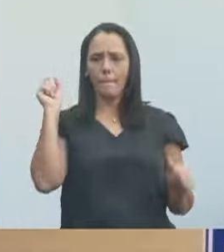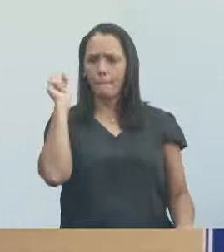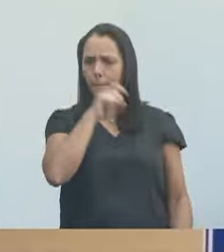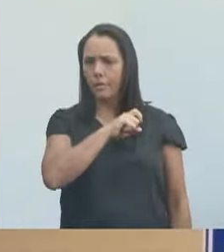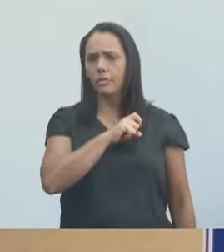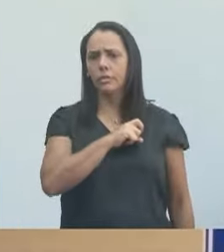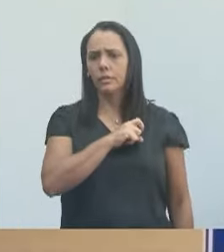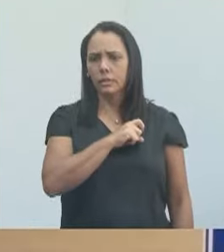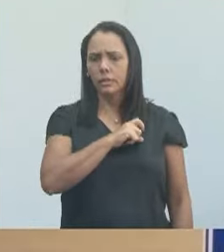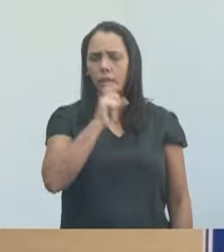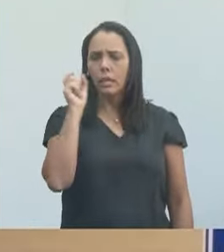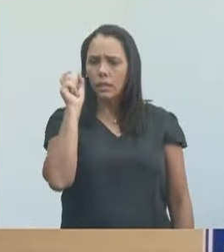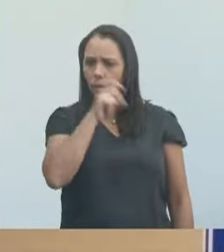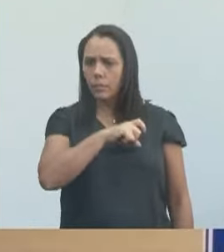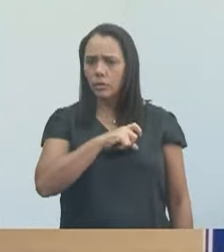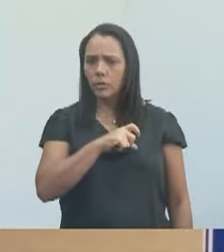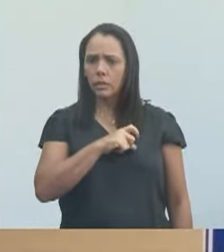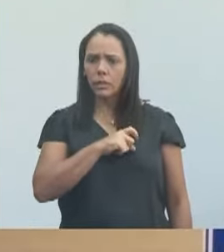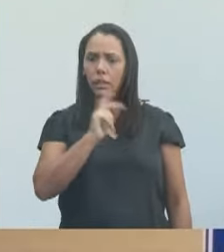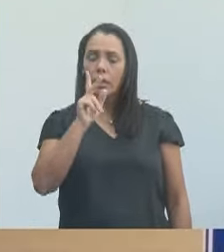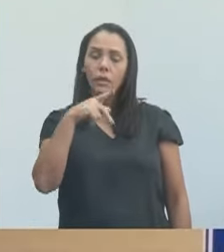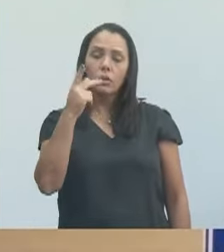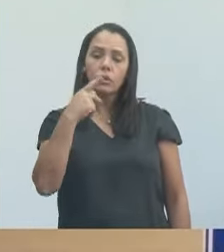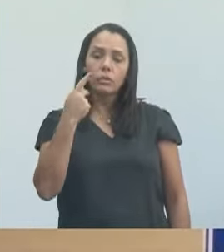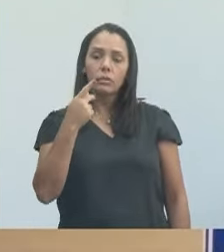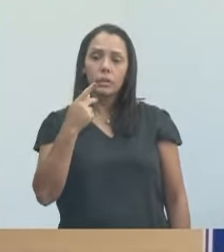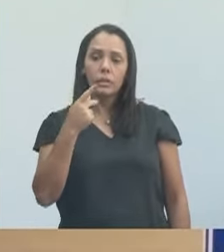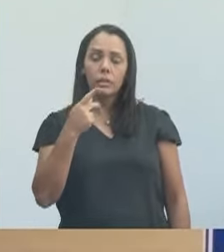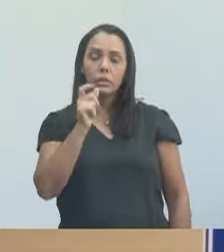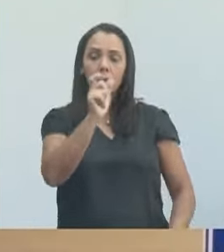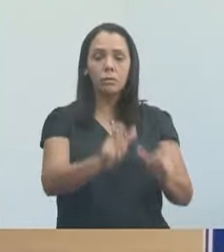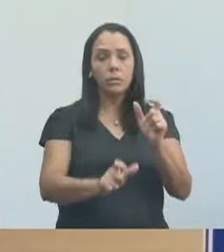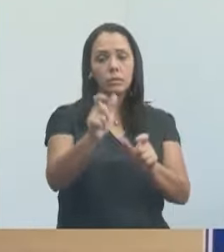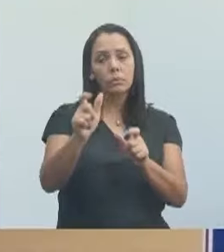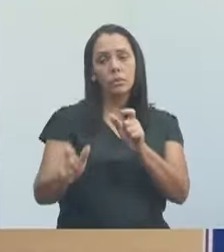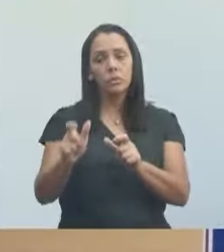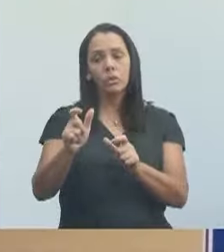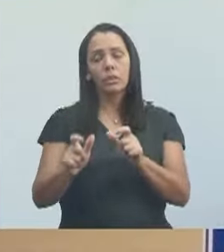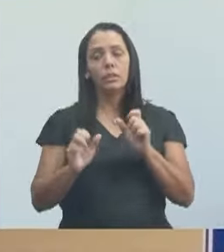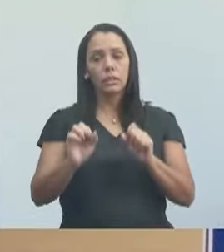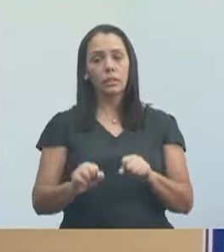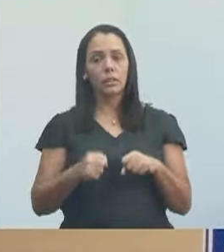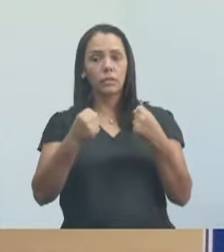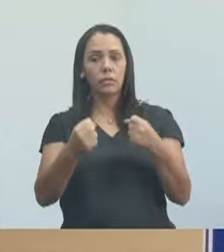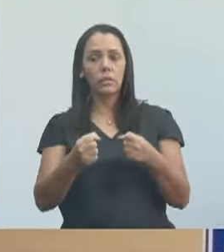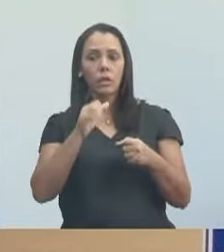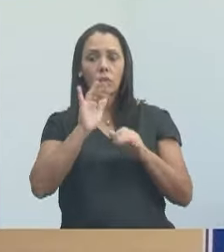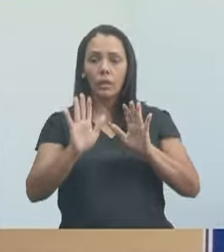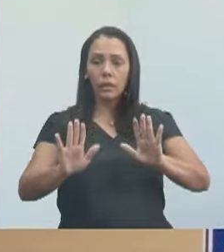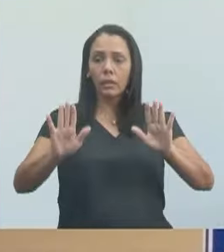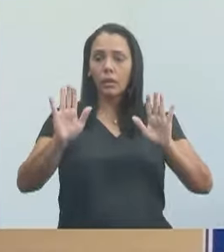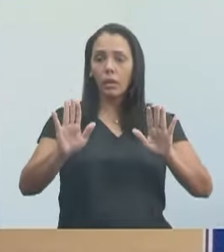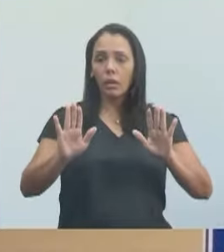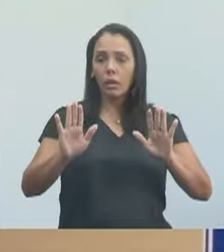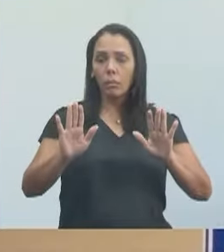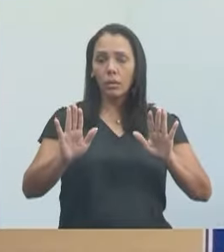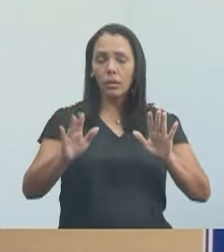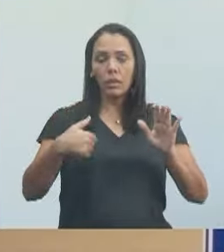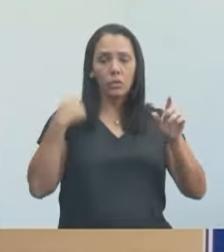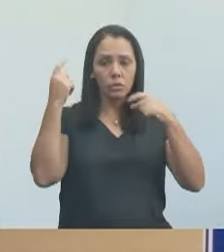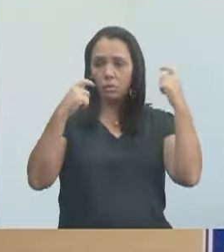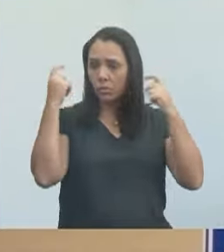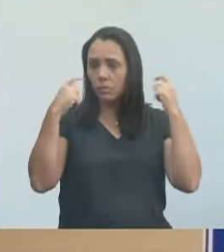não, viu? Isso eu estou falando para essas pessoas, tá? Que estão vindo aí, defendendo. Eu falei, gente, quanto mais candidato... Eu não estou